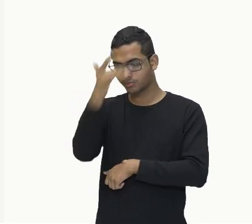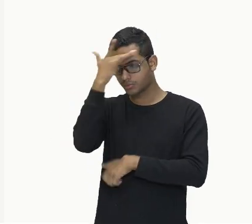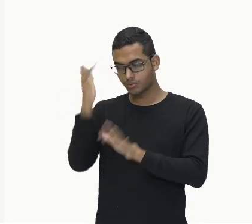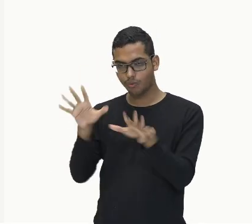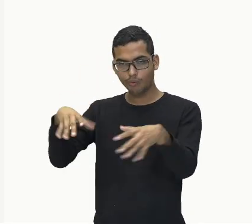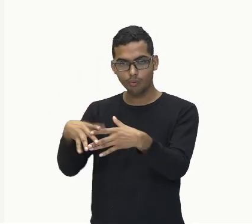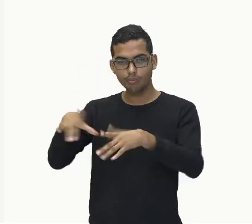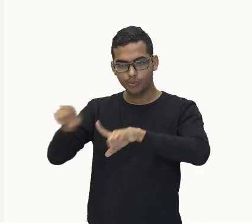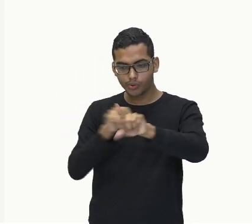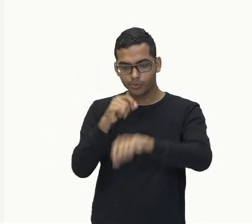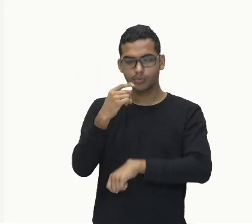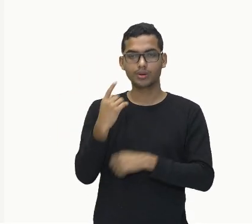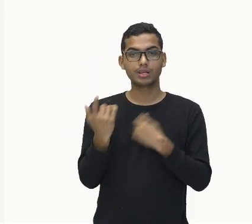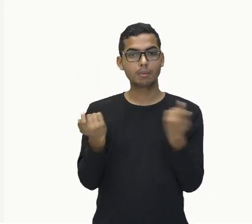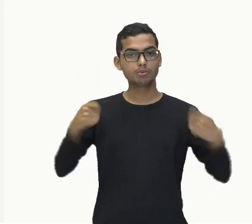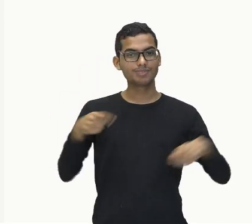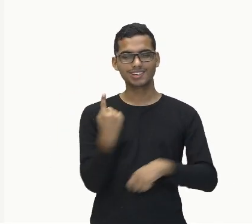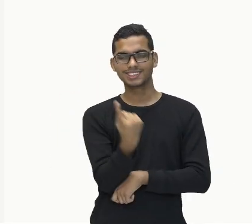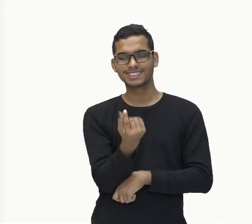do total.